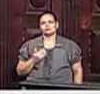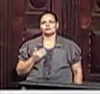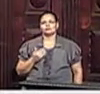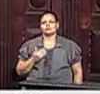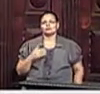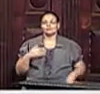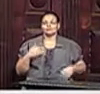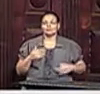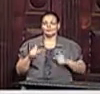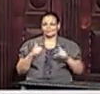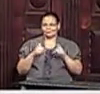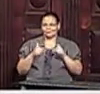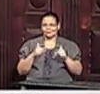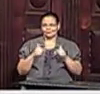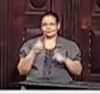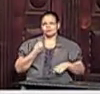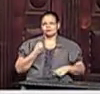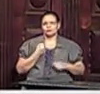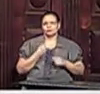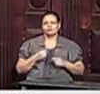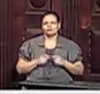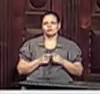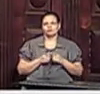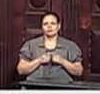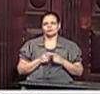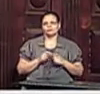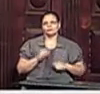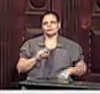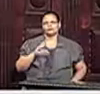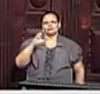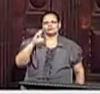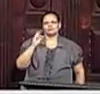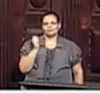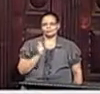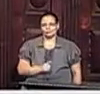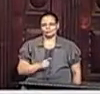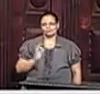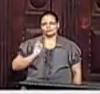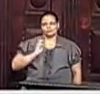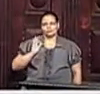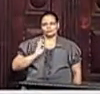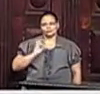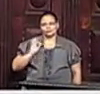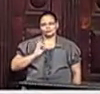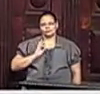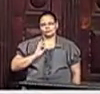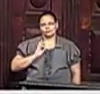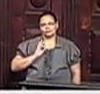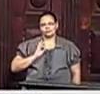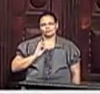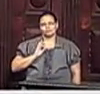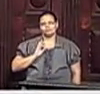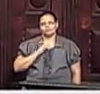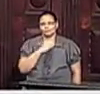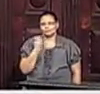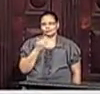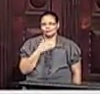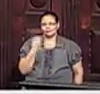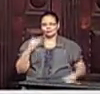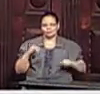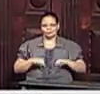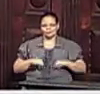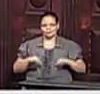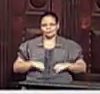os números já são maiores do que os policiais que morrem e sofrem